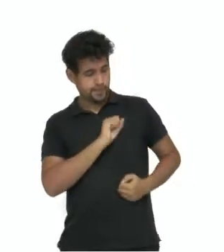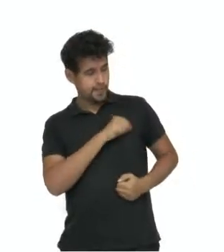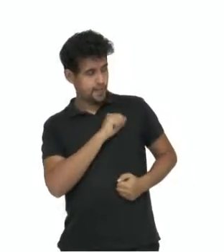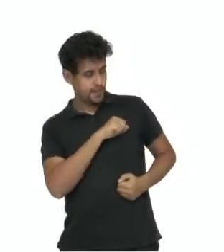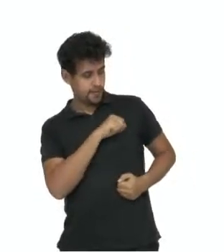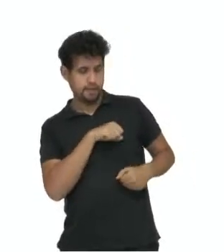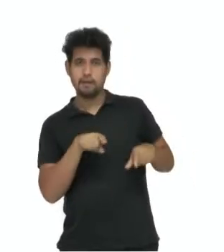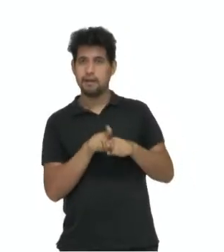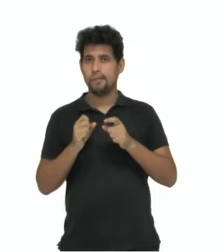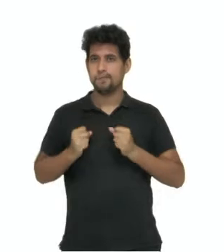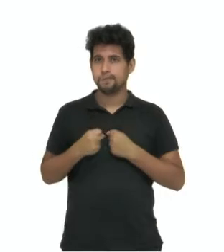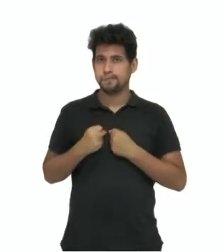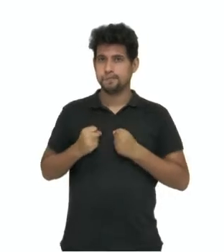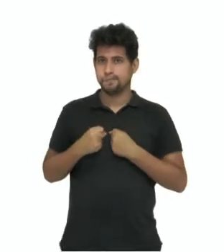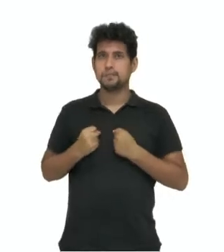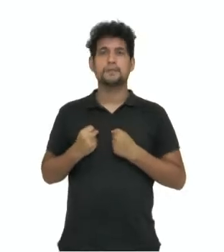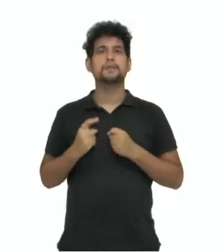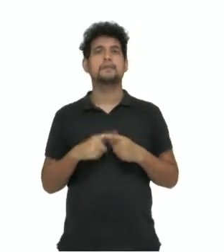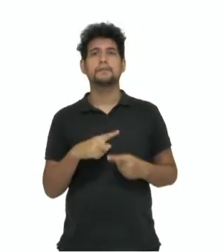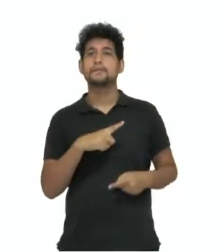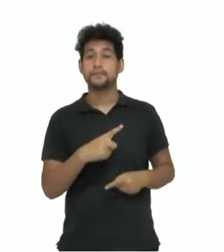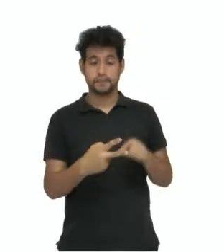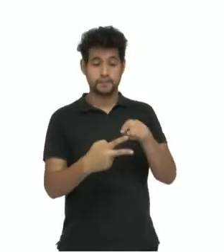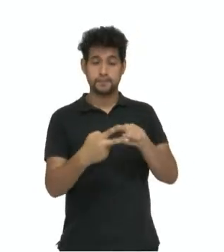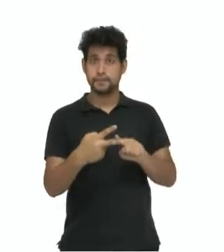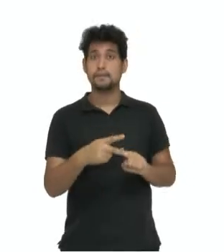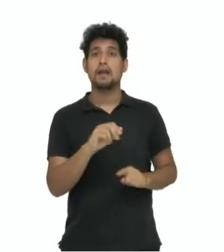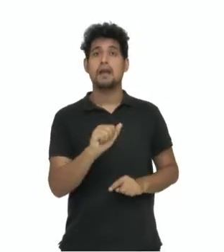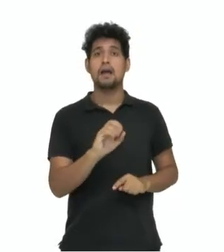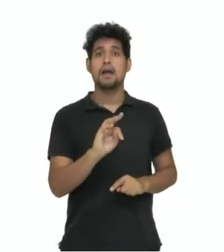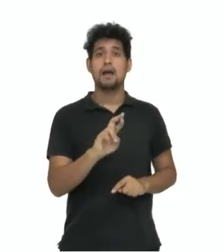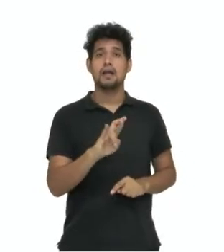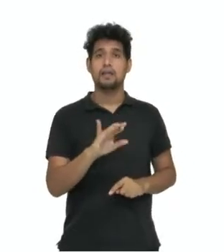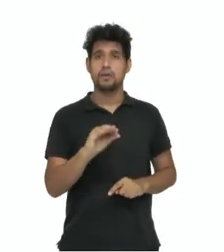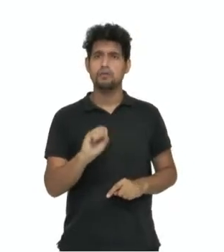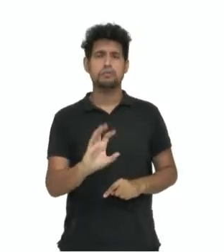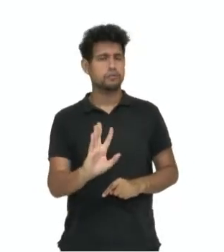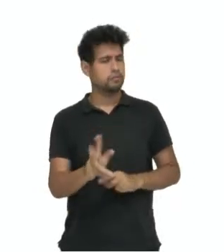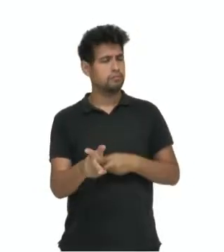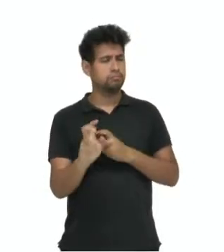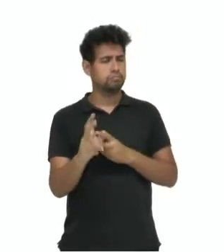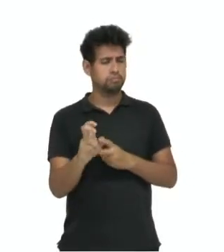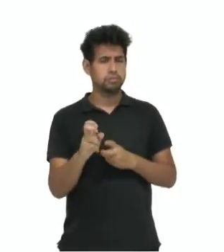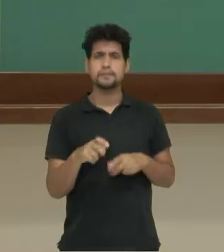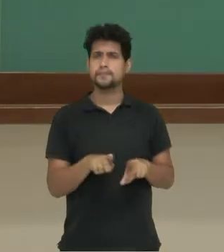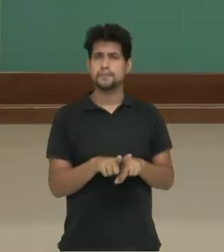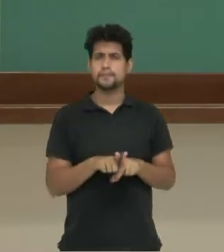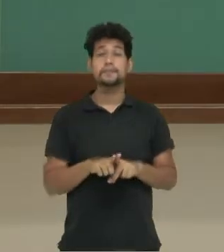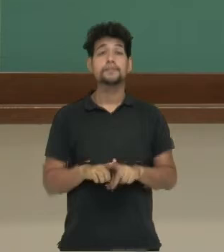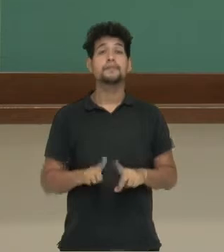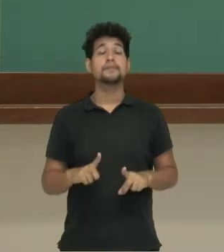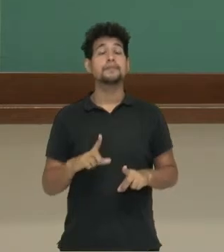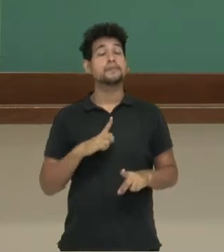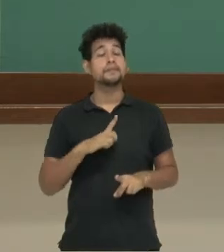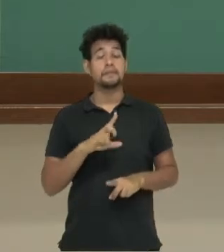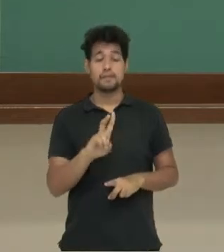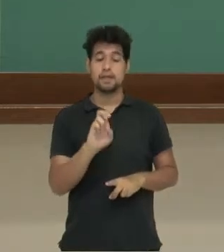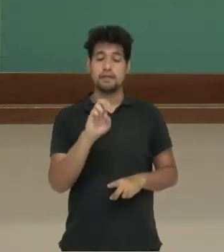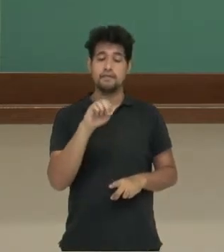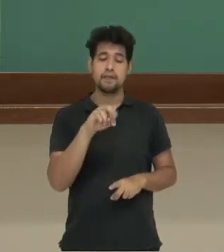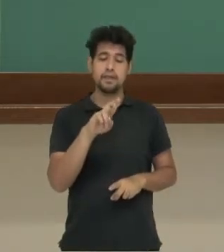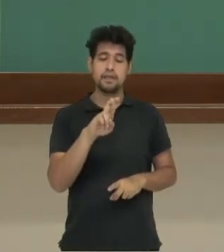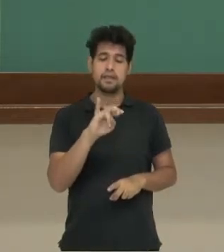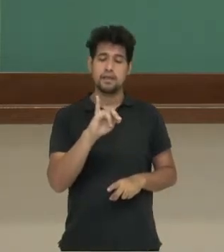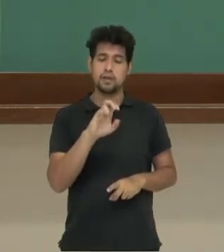e os pulmões, tá? Então, eles têm 2 átrios, como vocês podem ver aqui, né? Os 2 átrios e o ventrículo. E aqui